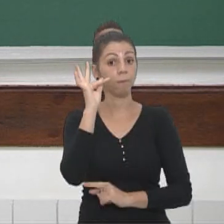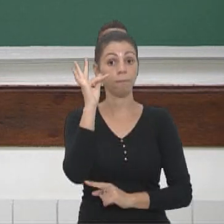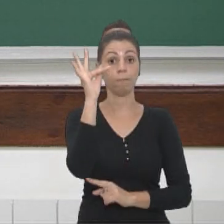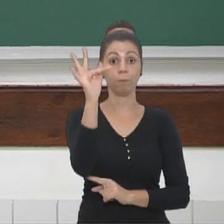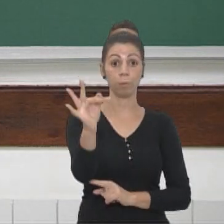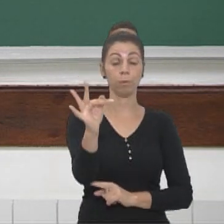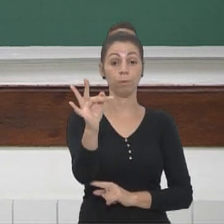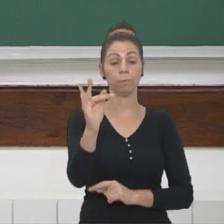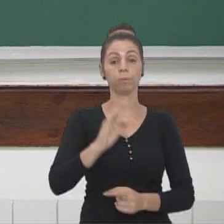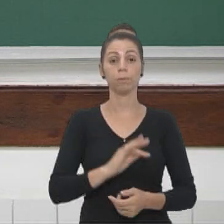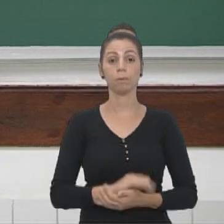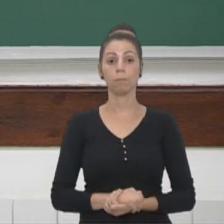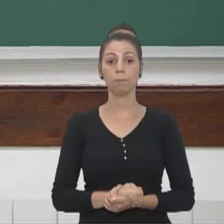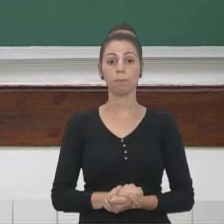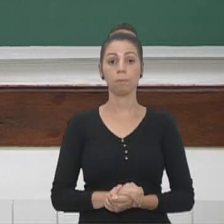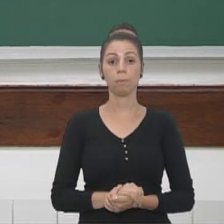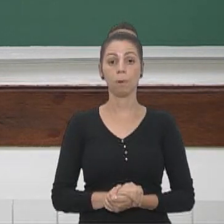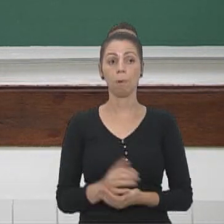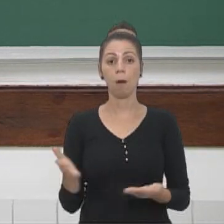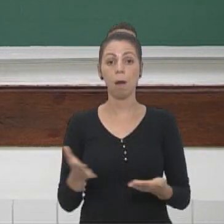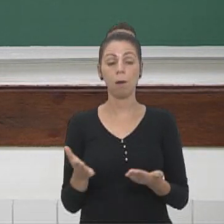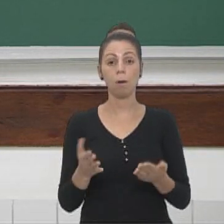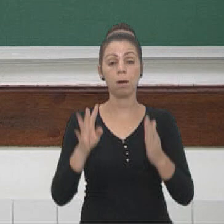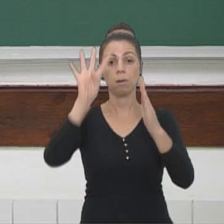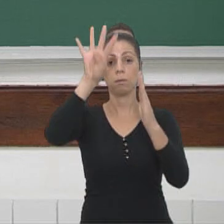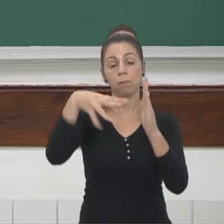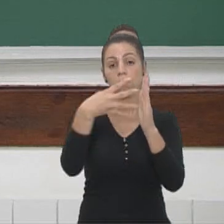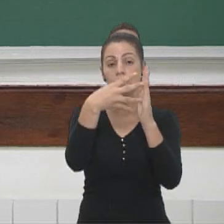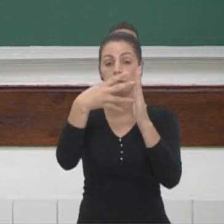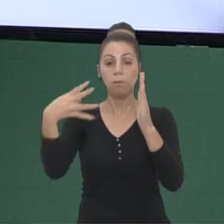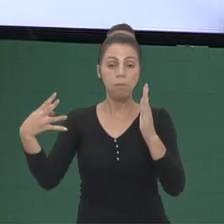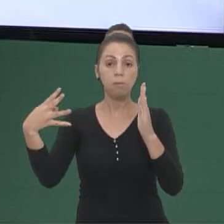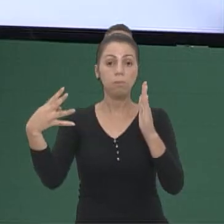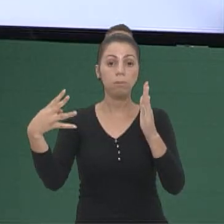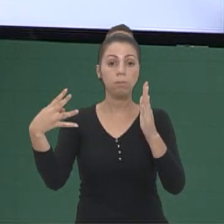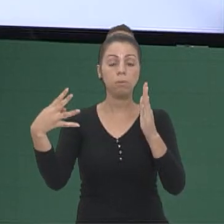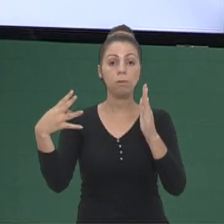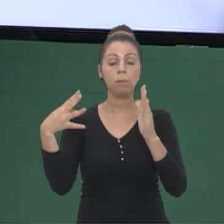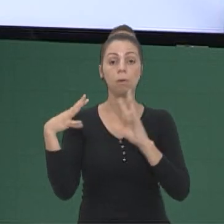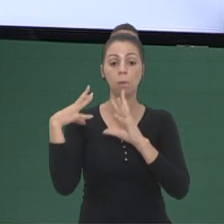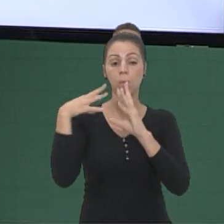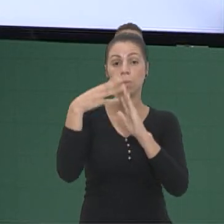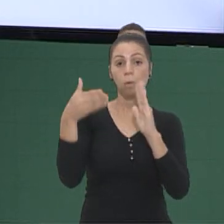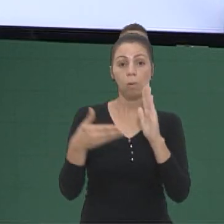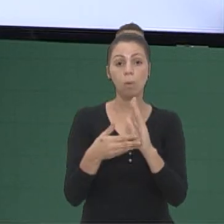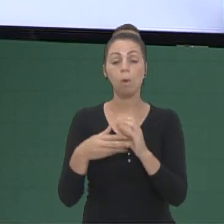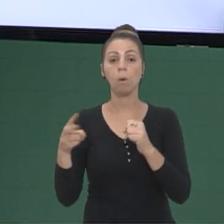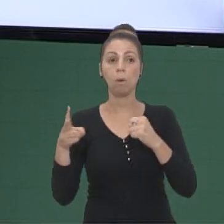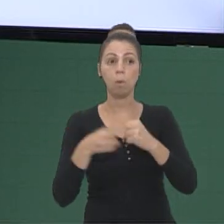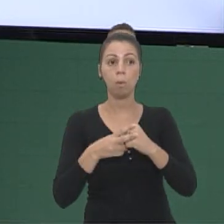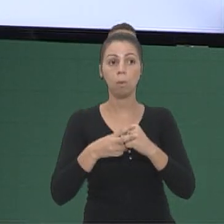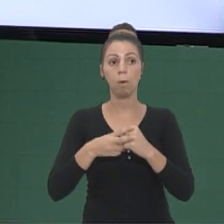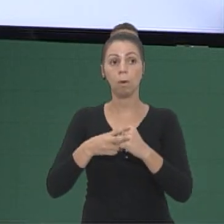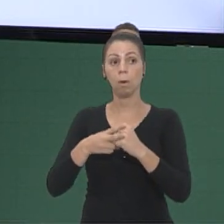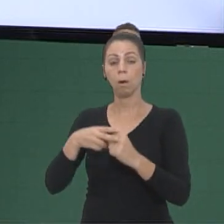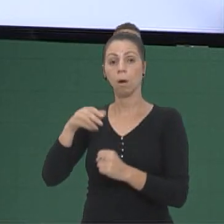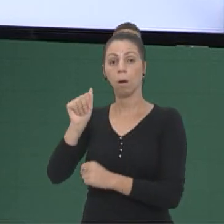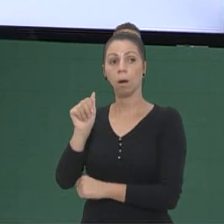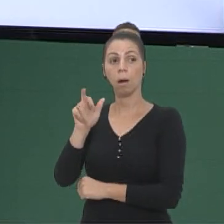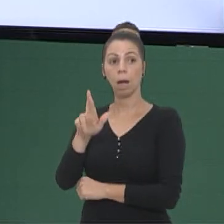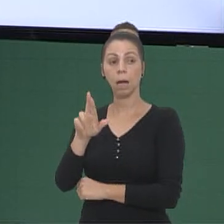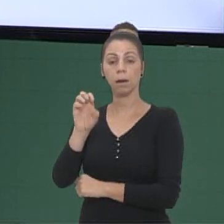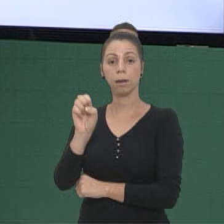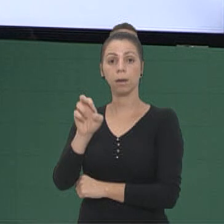Então, nós temos aqui um esqueminha didático que nos facilita. Então, todos os verbos cujo infinitivo terminar em ar, er, ir,